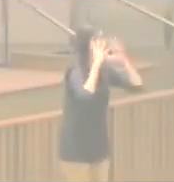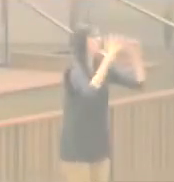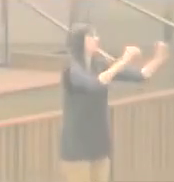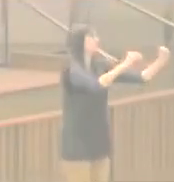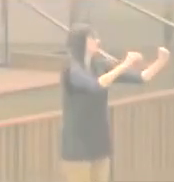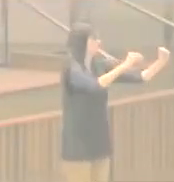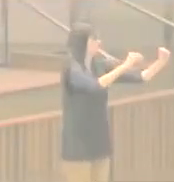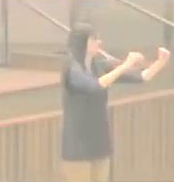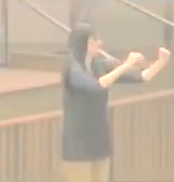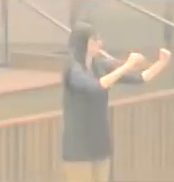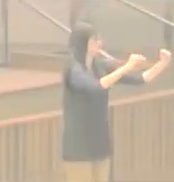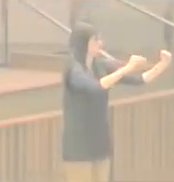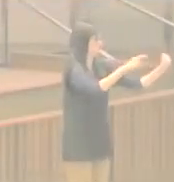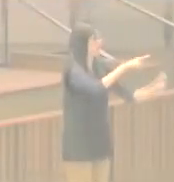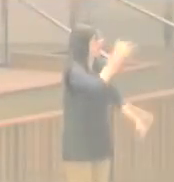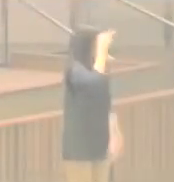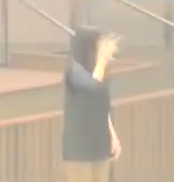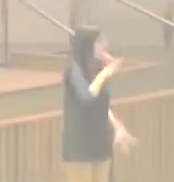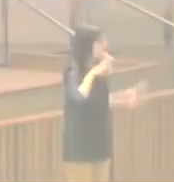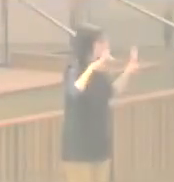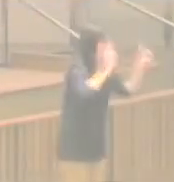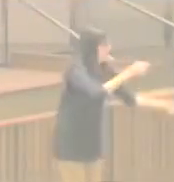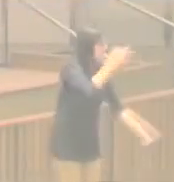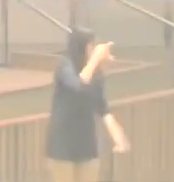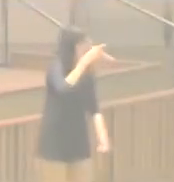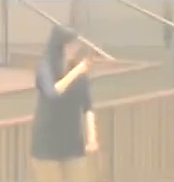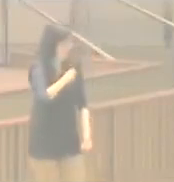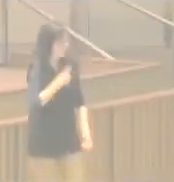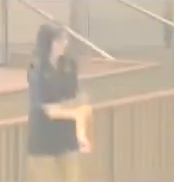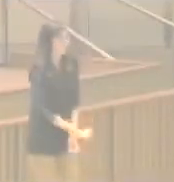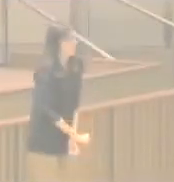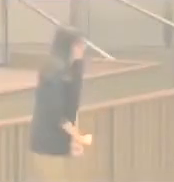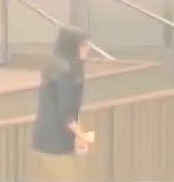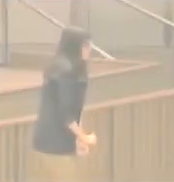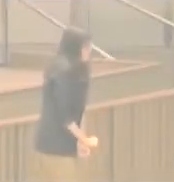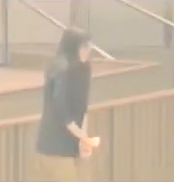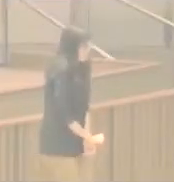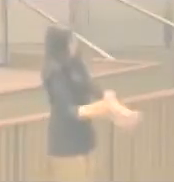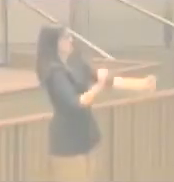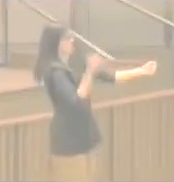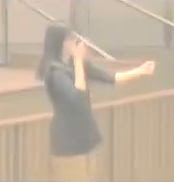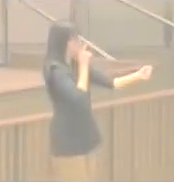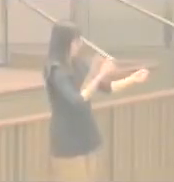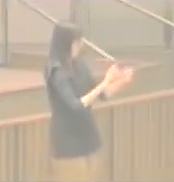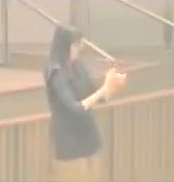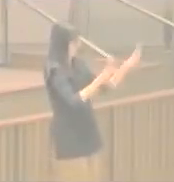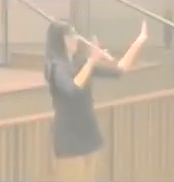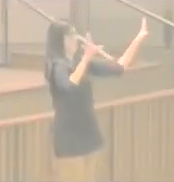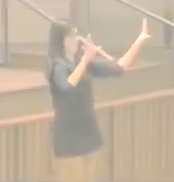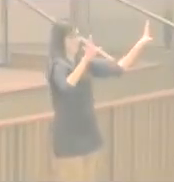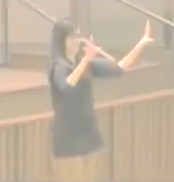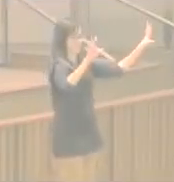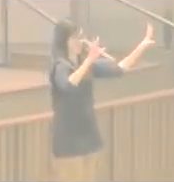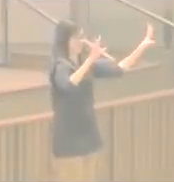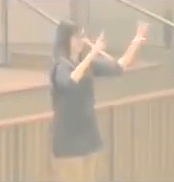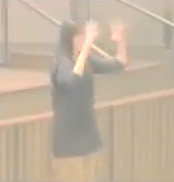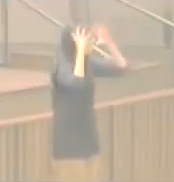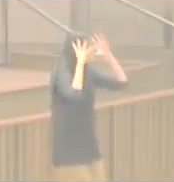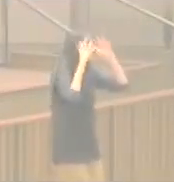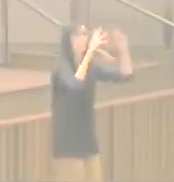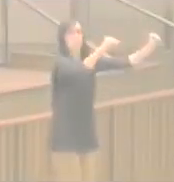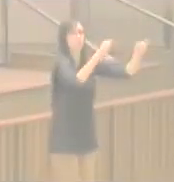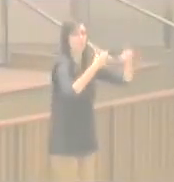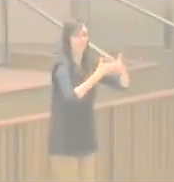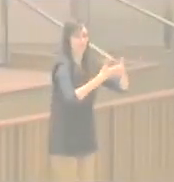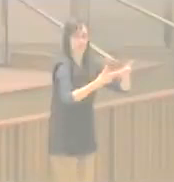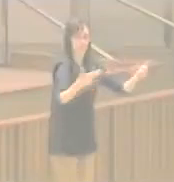que toda algema que Satanás tenha colocado na nossa vida seja quebrada, para que todas as coisas